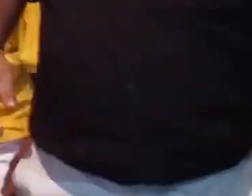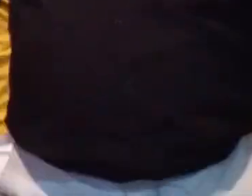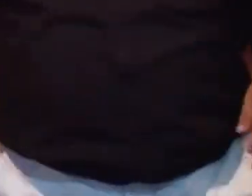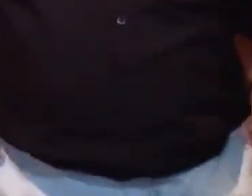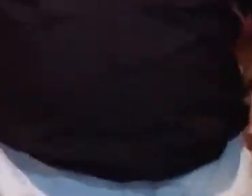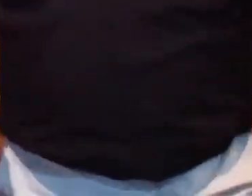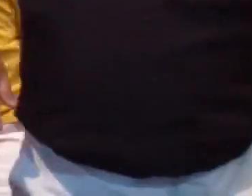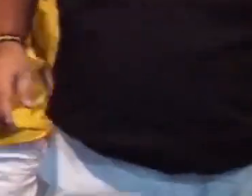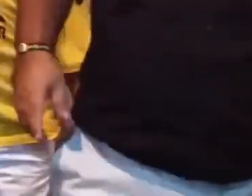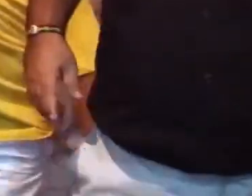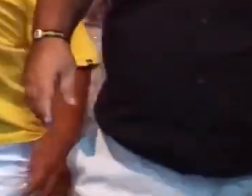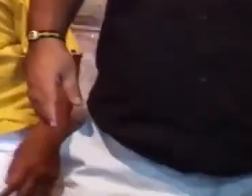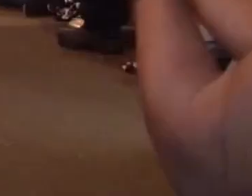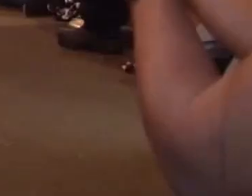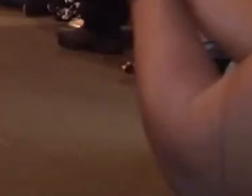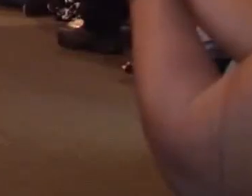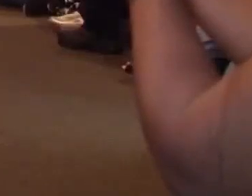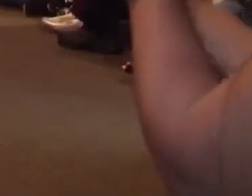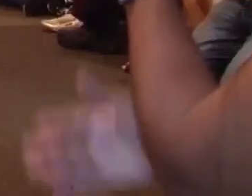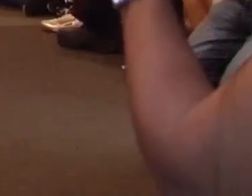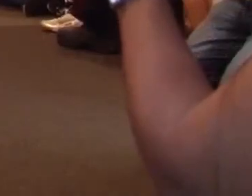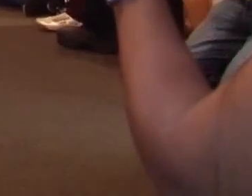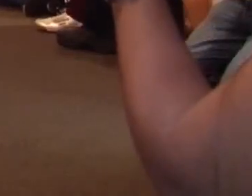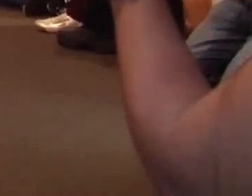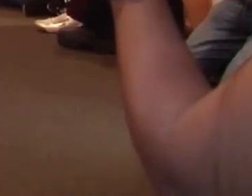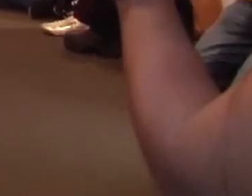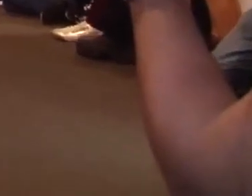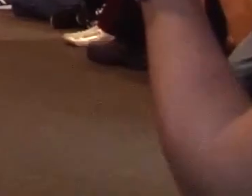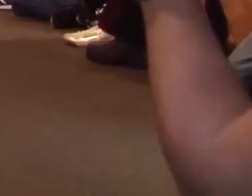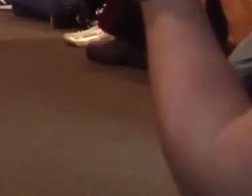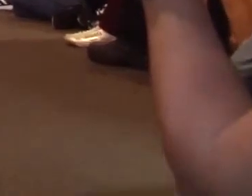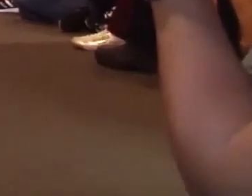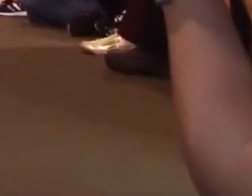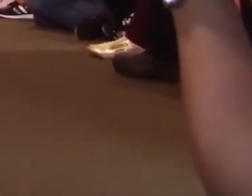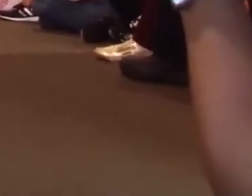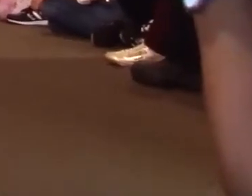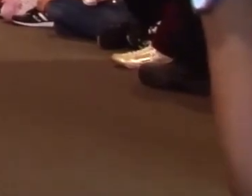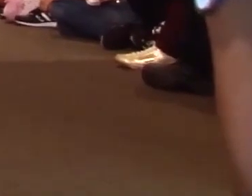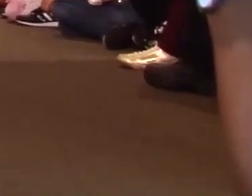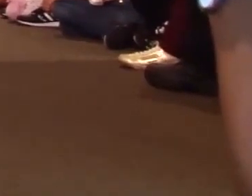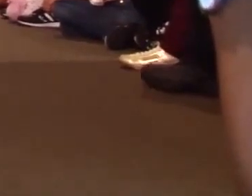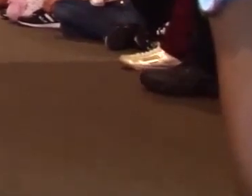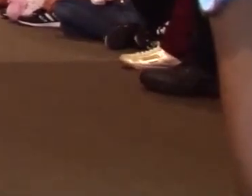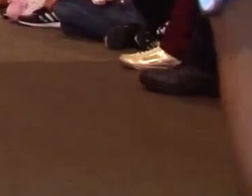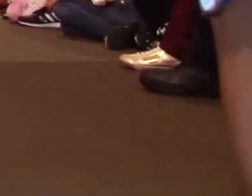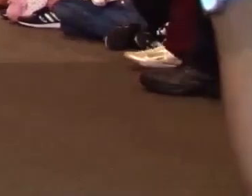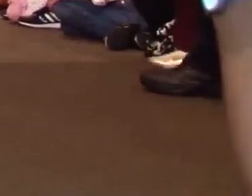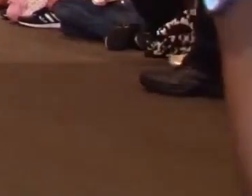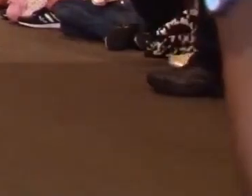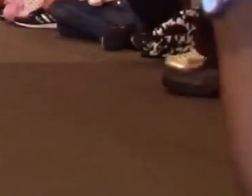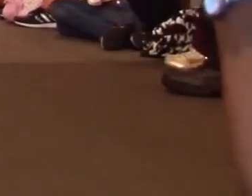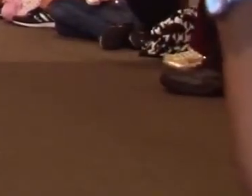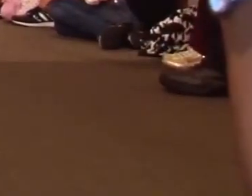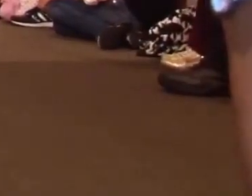Normatizar, incluir e entender essas diferenças nas pautas do nosso dia a dia fazem parte da conversa significativa